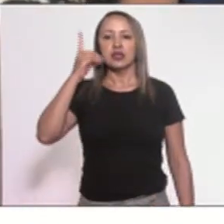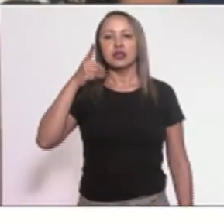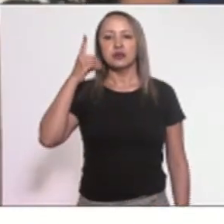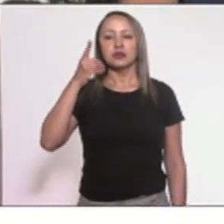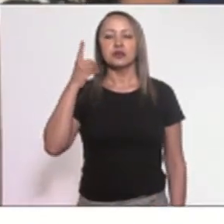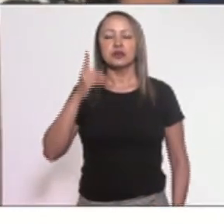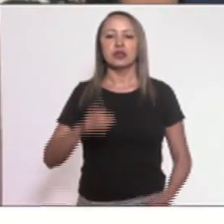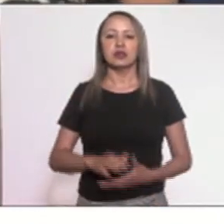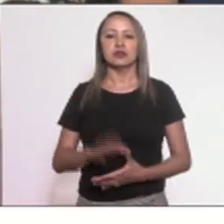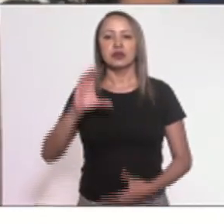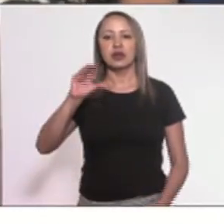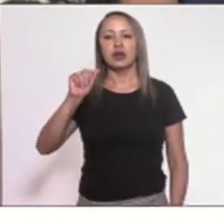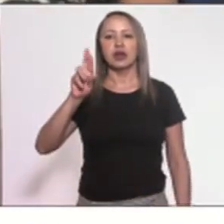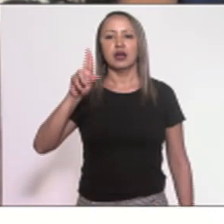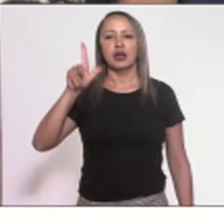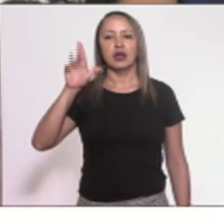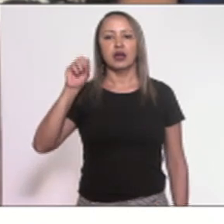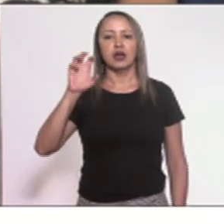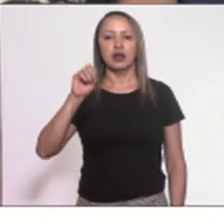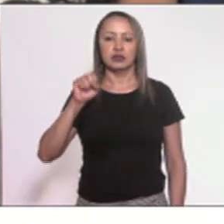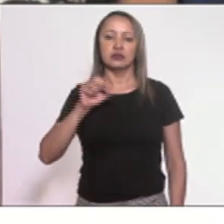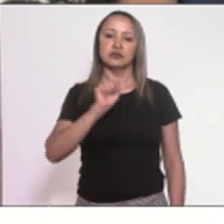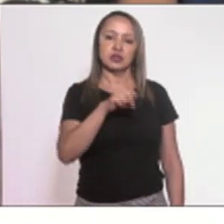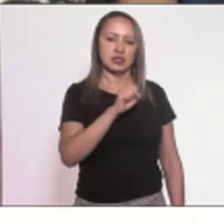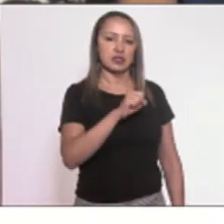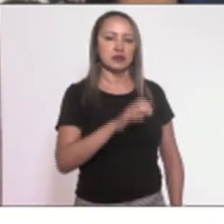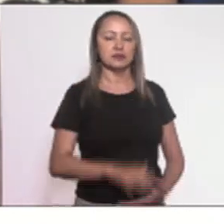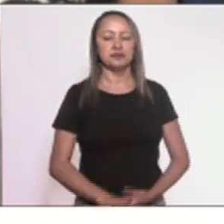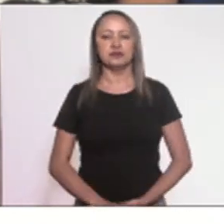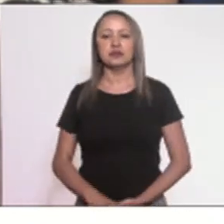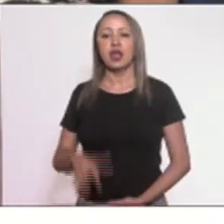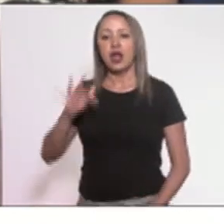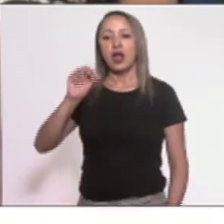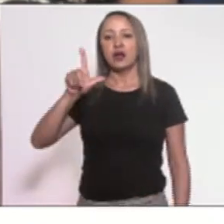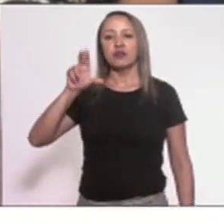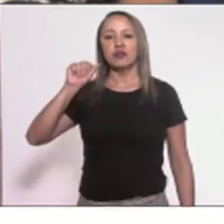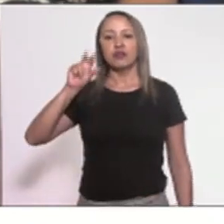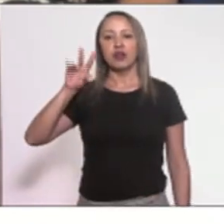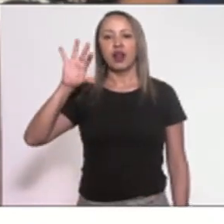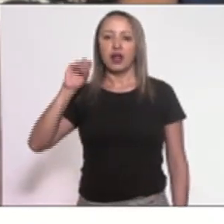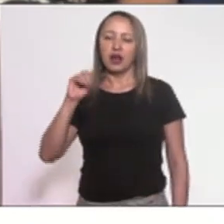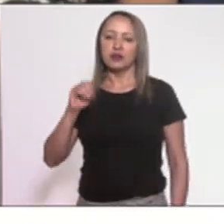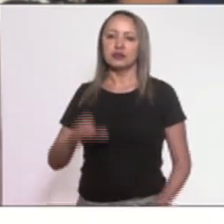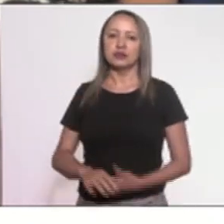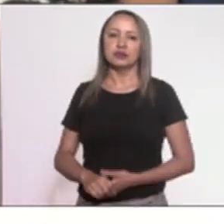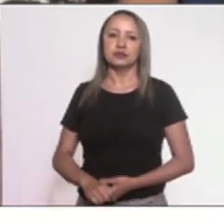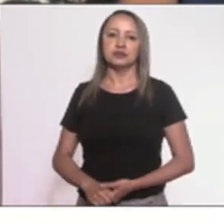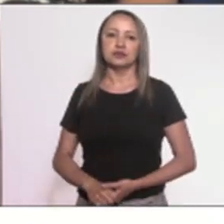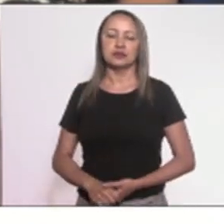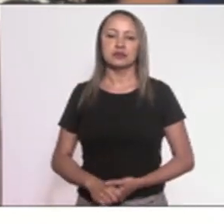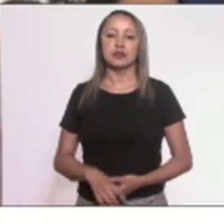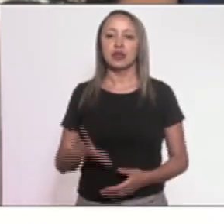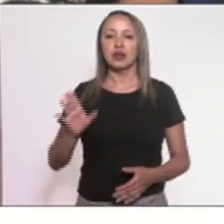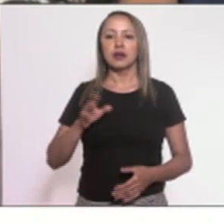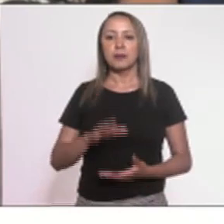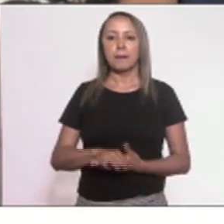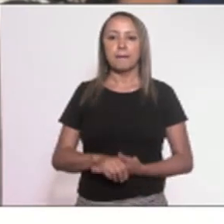Augusto. Favorável, presidente. Pela Comissão de Servidores Públicos, Flávio Serafim. Bruno Dauari, perdão.